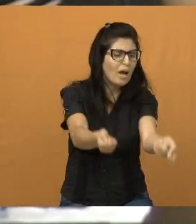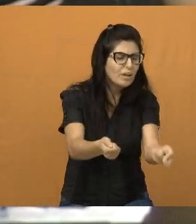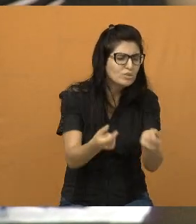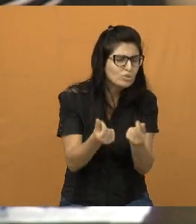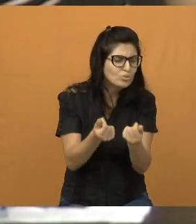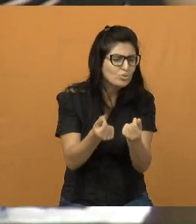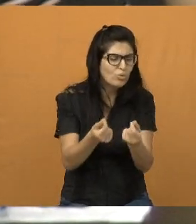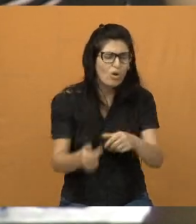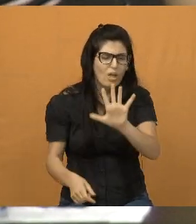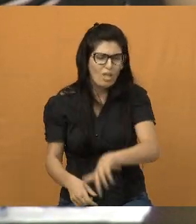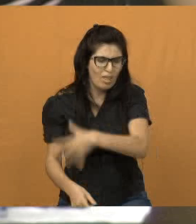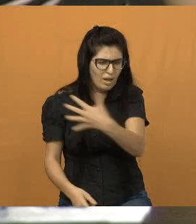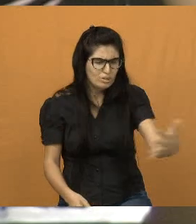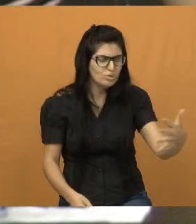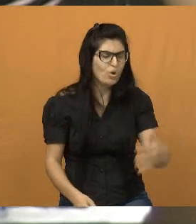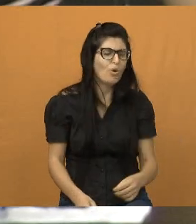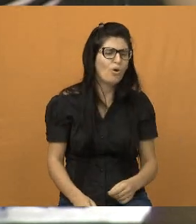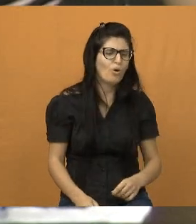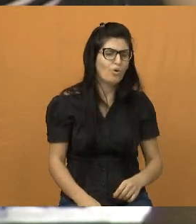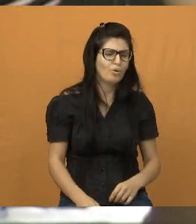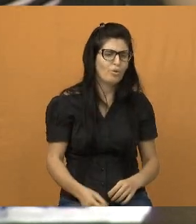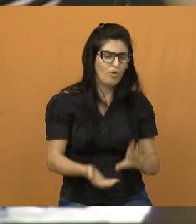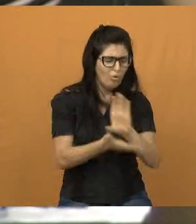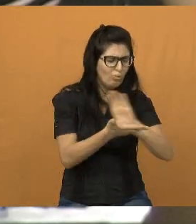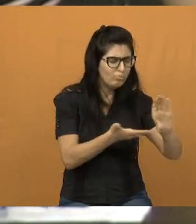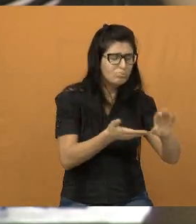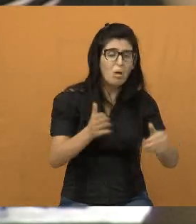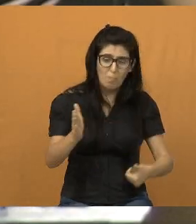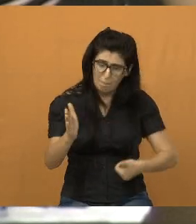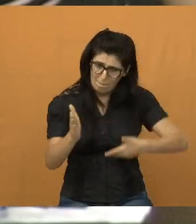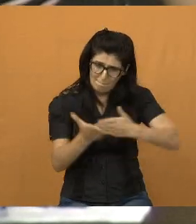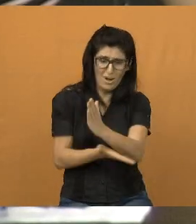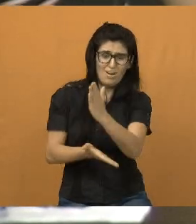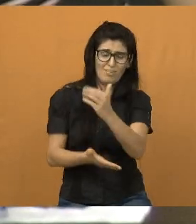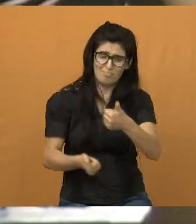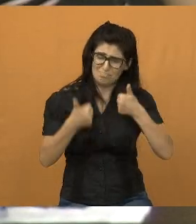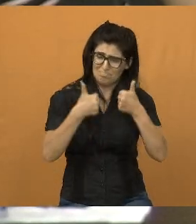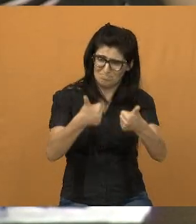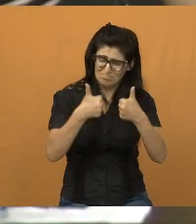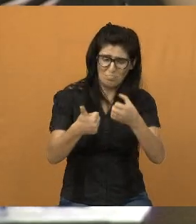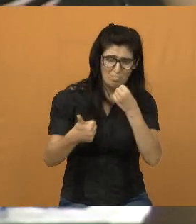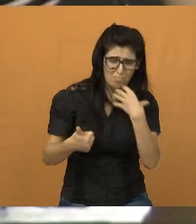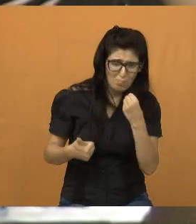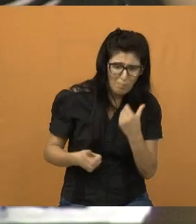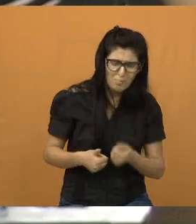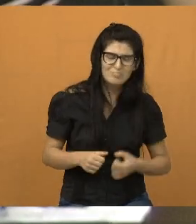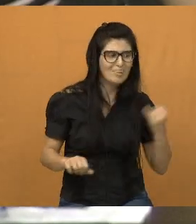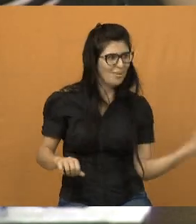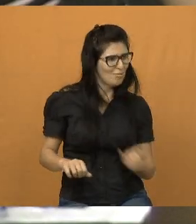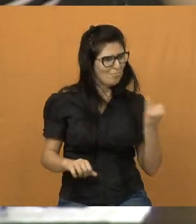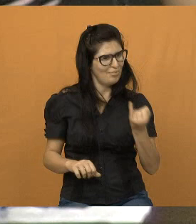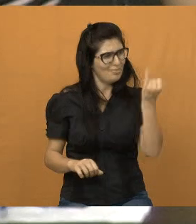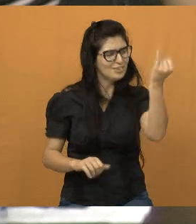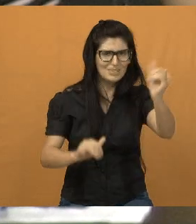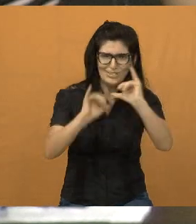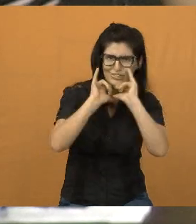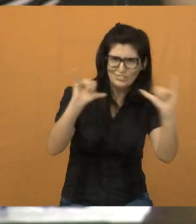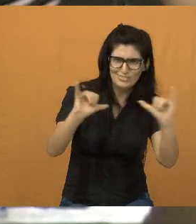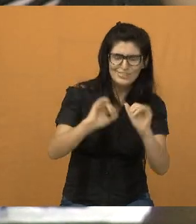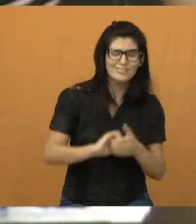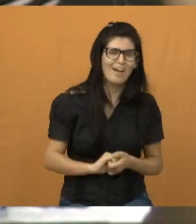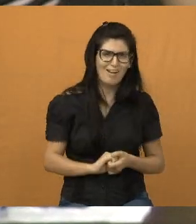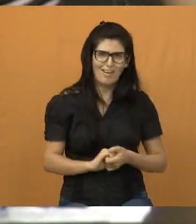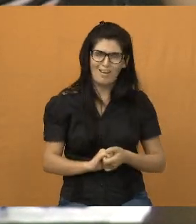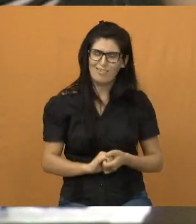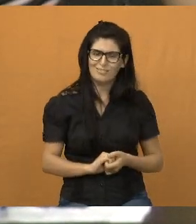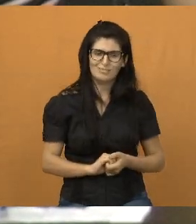tanto financeiro, aprovando a nossa gestão. Isso é uma coisa muito importante, porque a gente colocou a transparência para